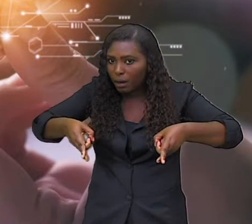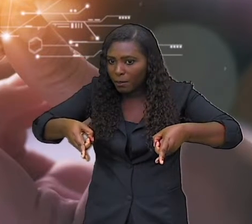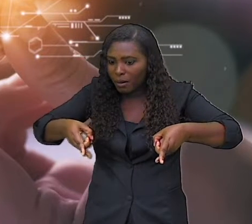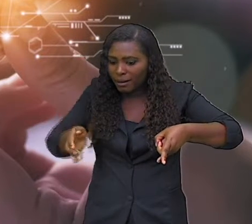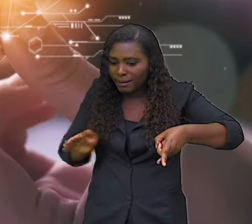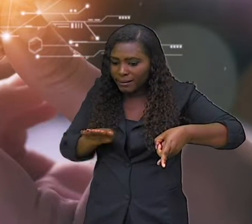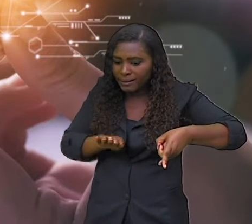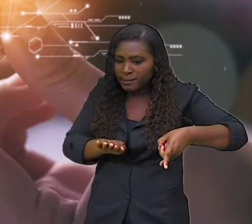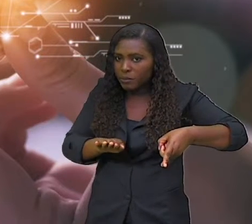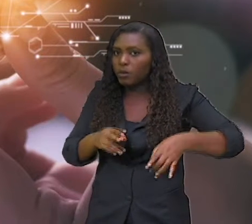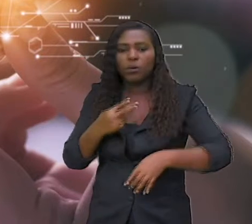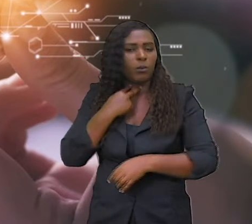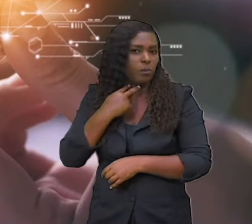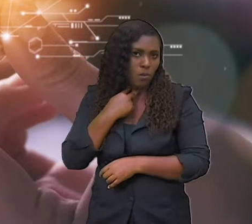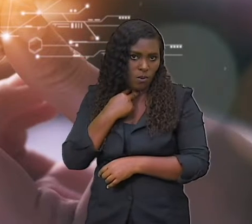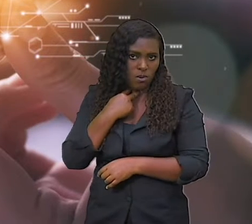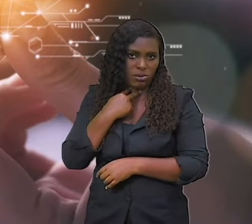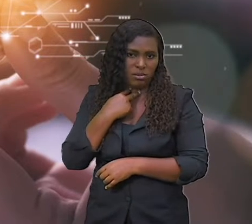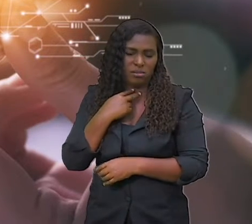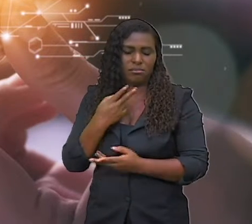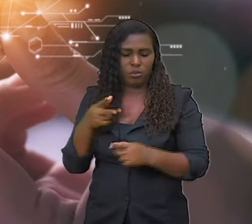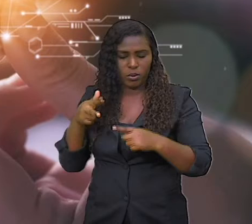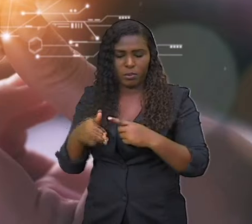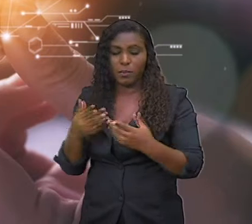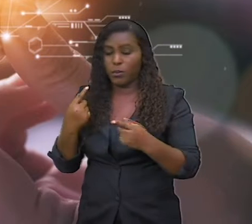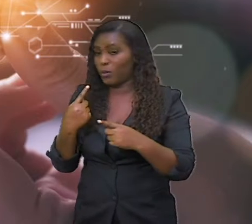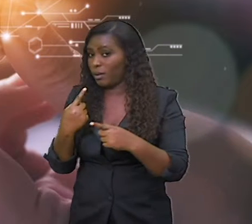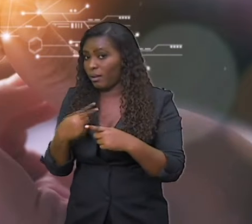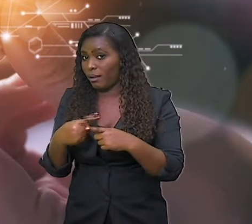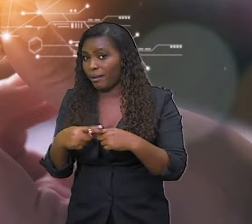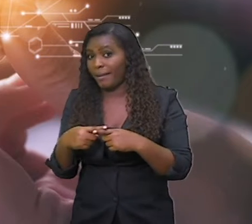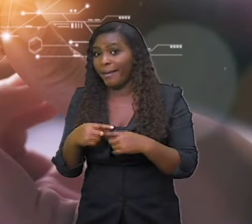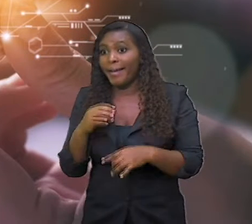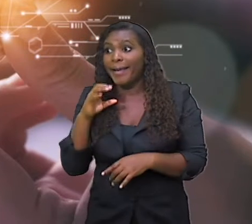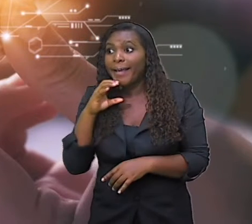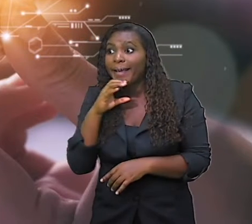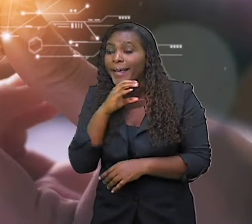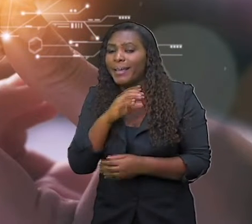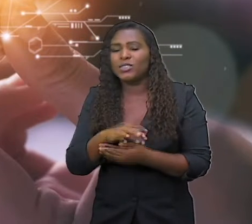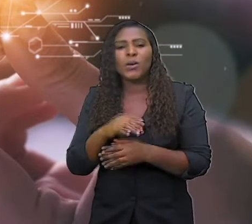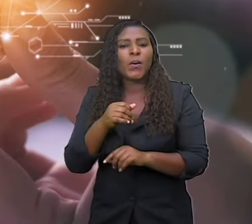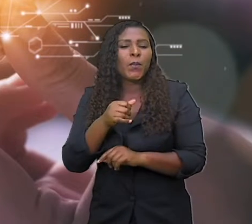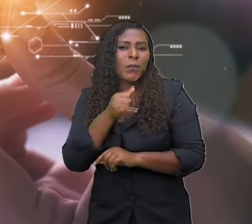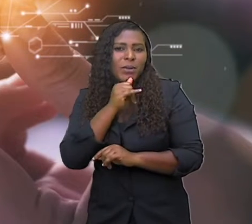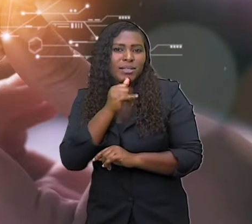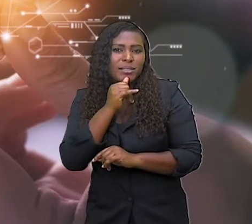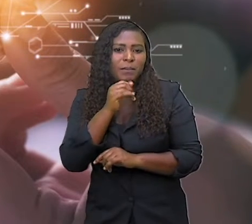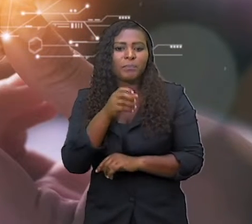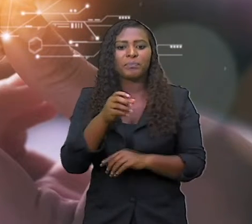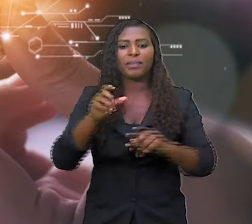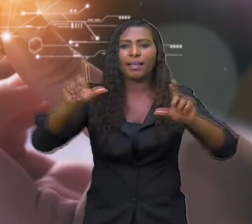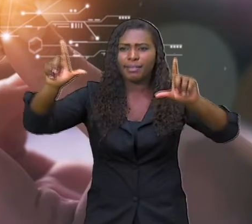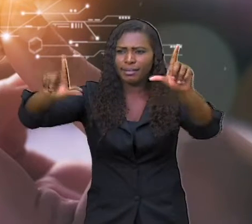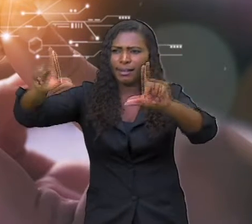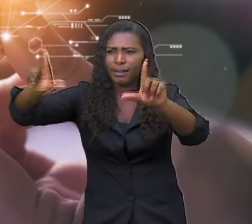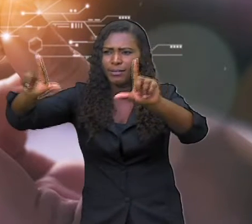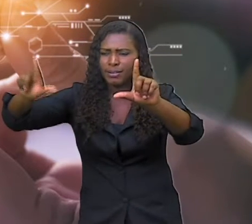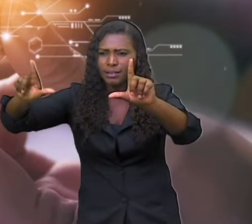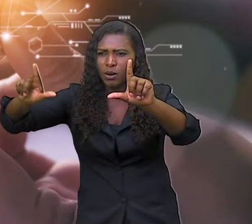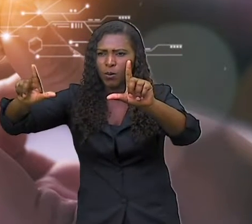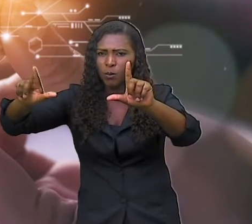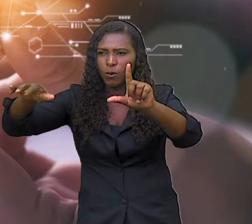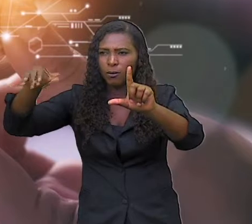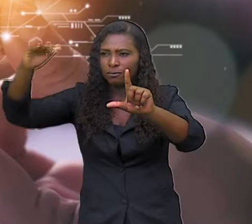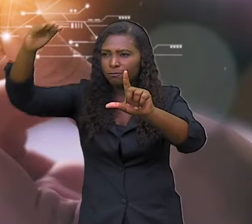exemplo, algumas partes externas da televisão e da geladeira, elas ficam quentes quando esses aparelhos